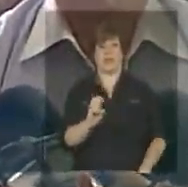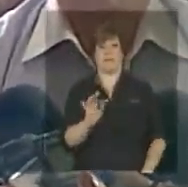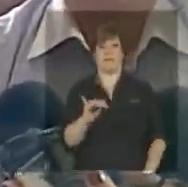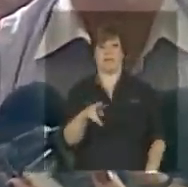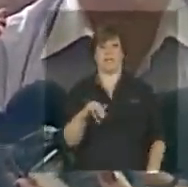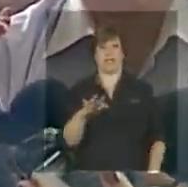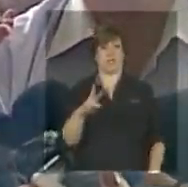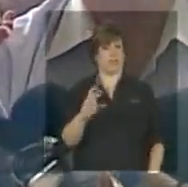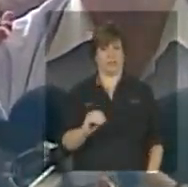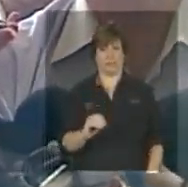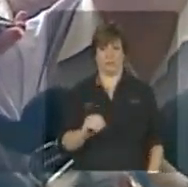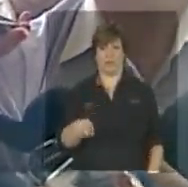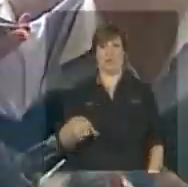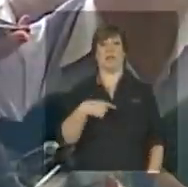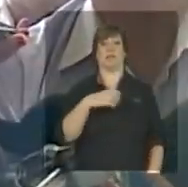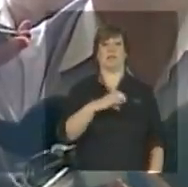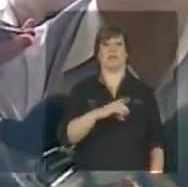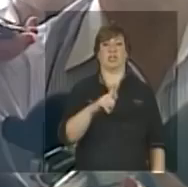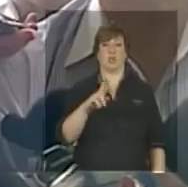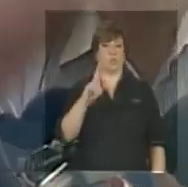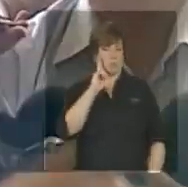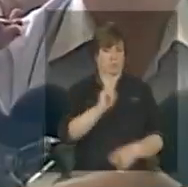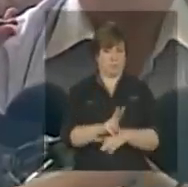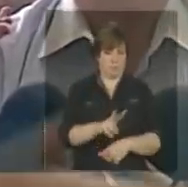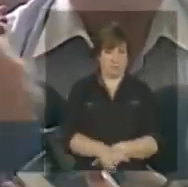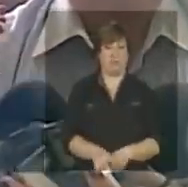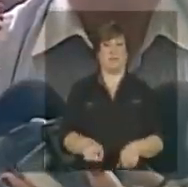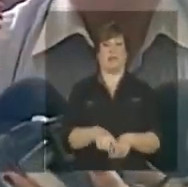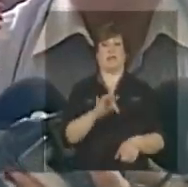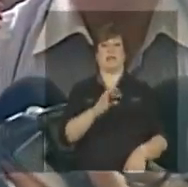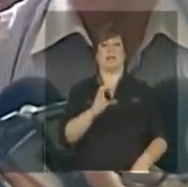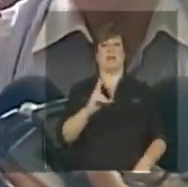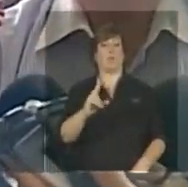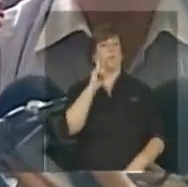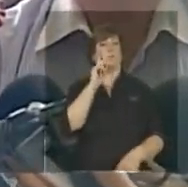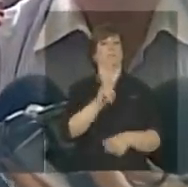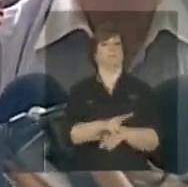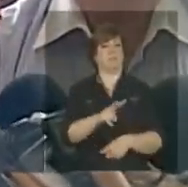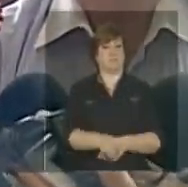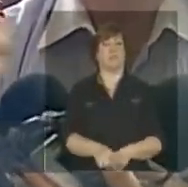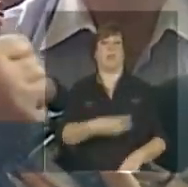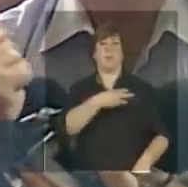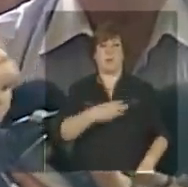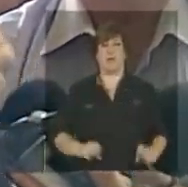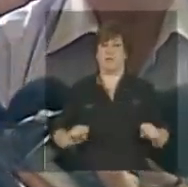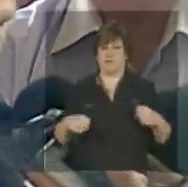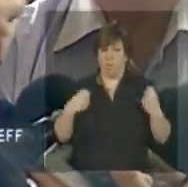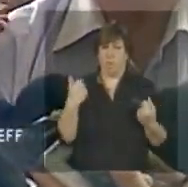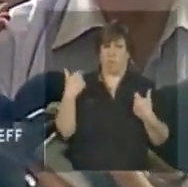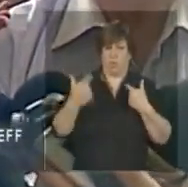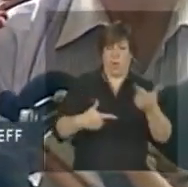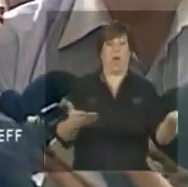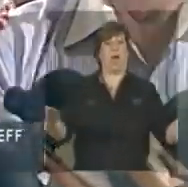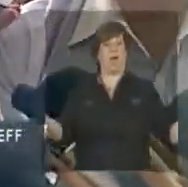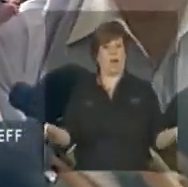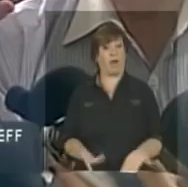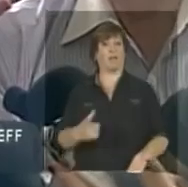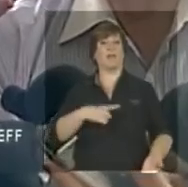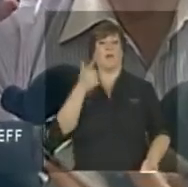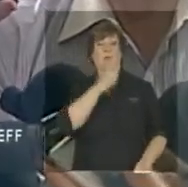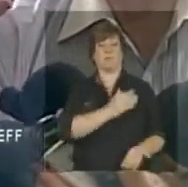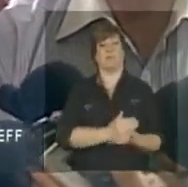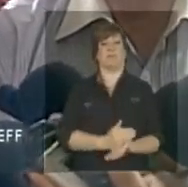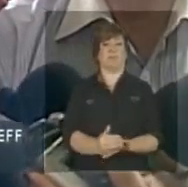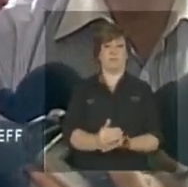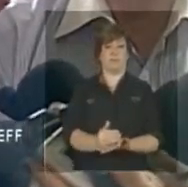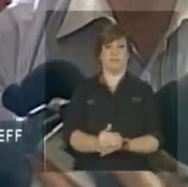foi acompanhado pela CGU, foi acompanhado pelo TCU, o ministro botou todo o seu empenho e agora nós estamos dando a